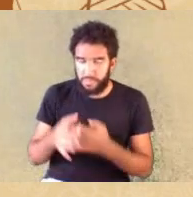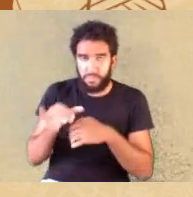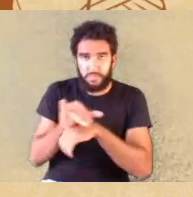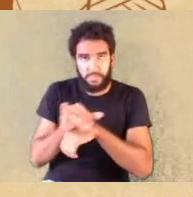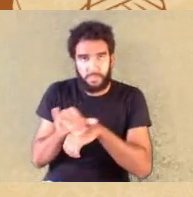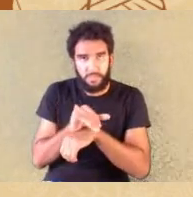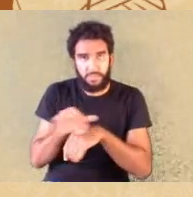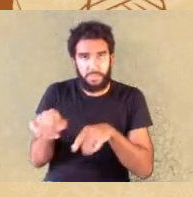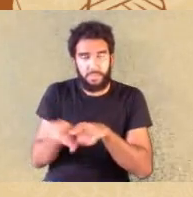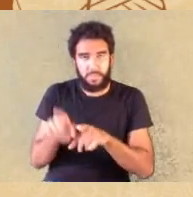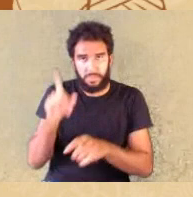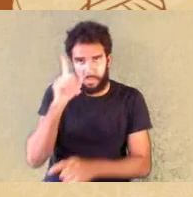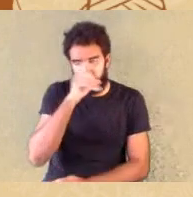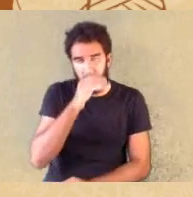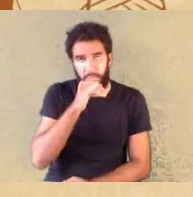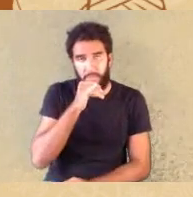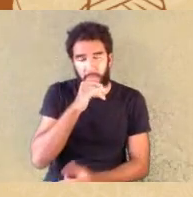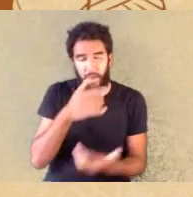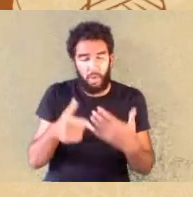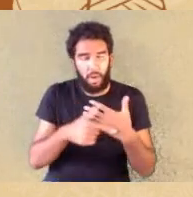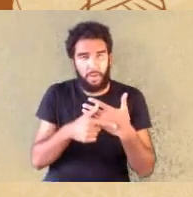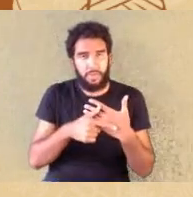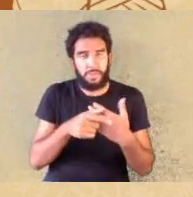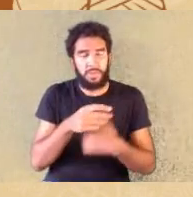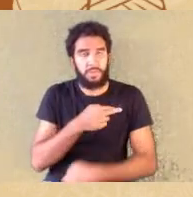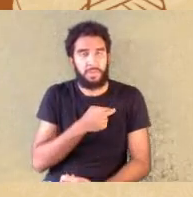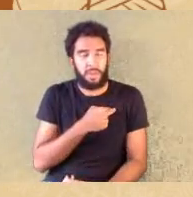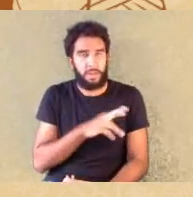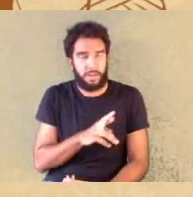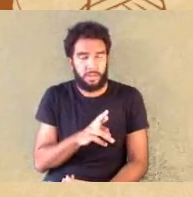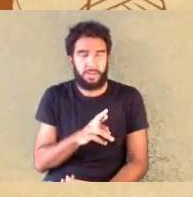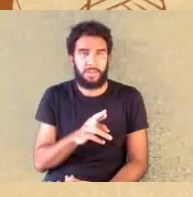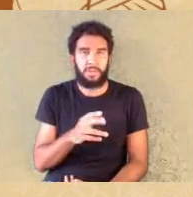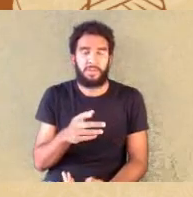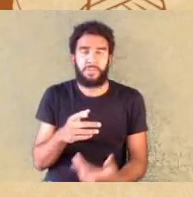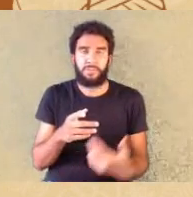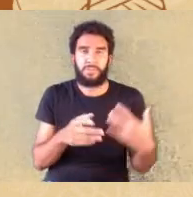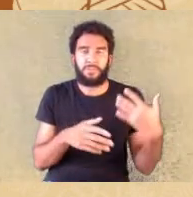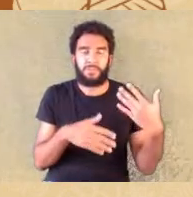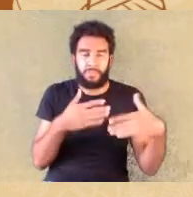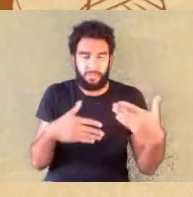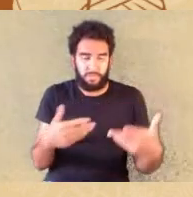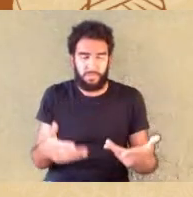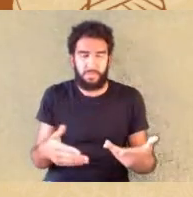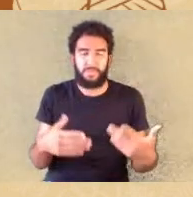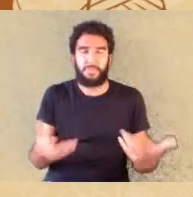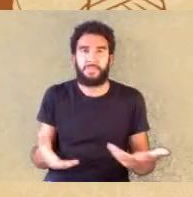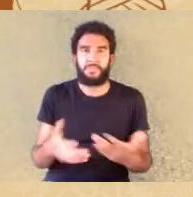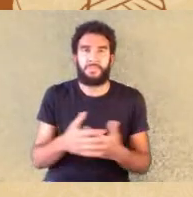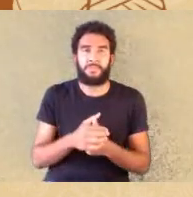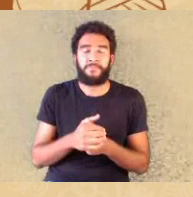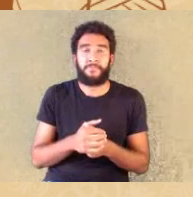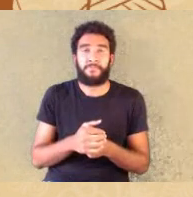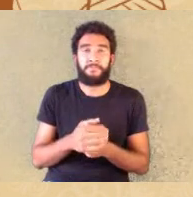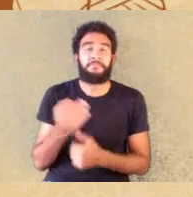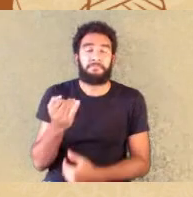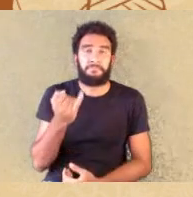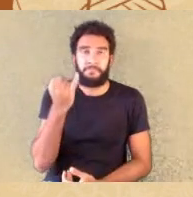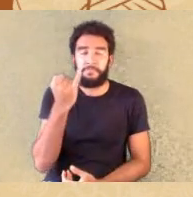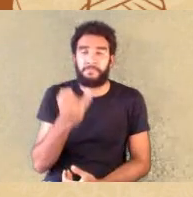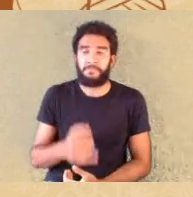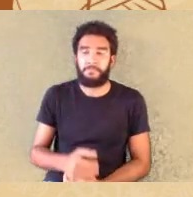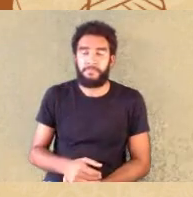Qual o papel da religião, das práticas religiosas, tradicionais das comunidades, né? Então tem um papel muito importante aí e que eu